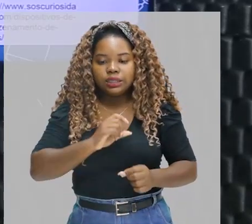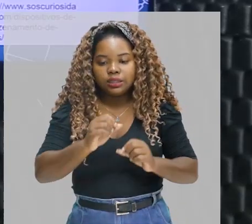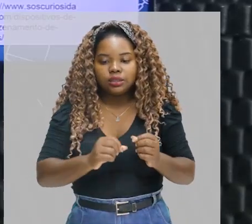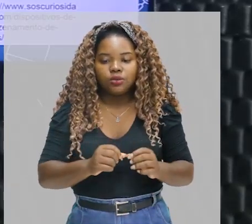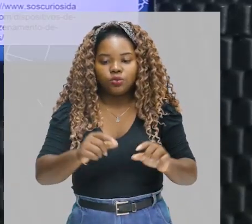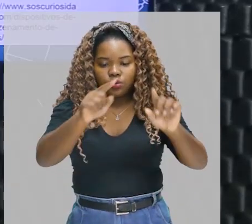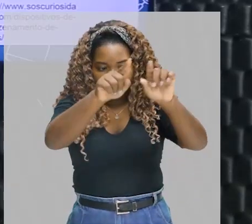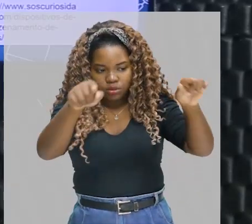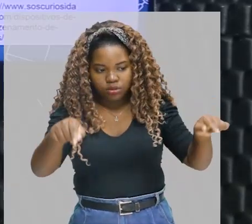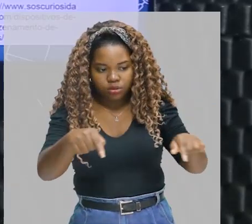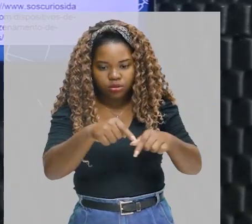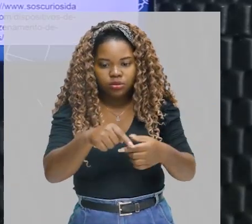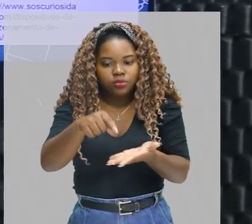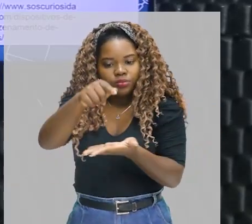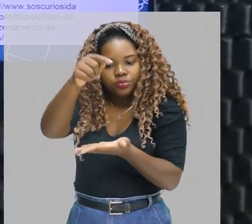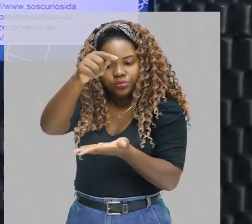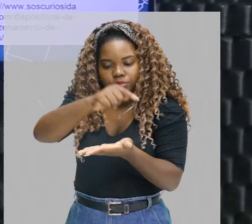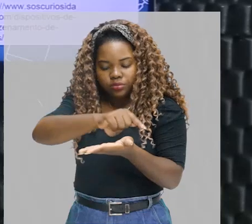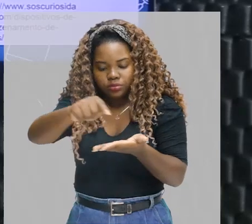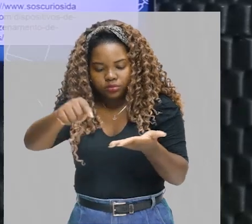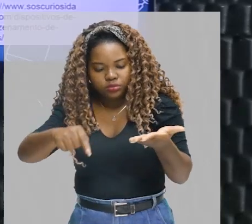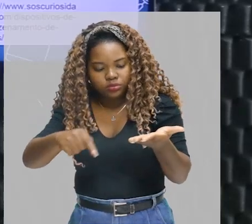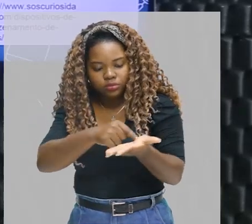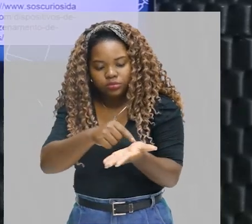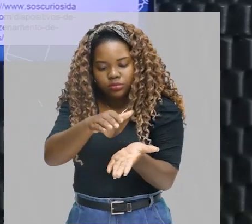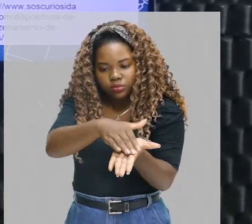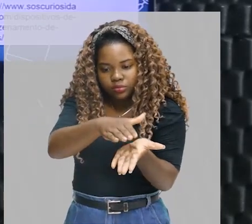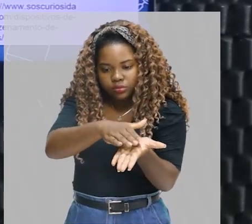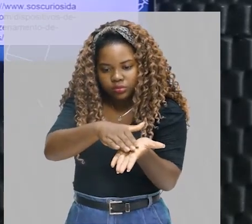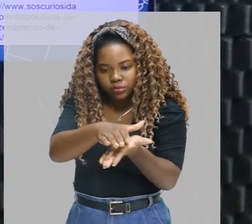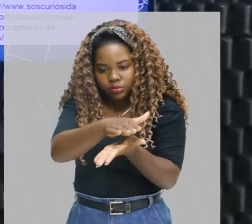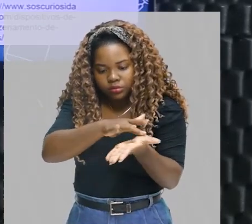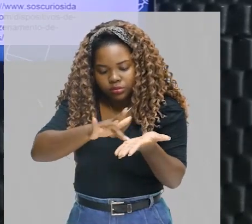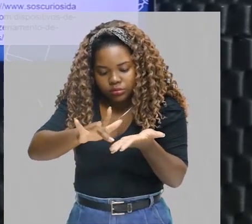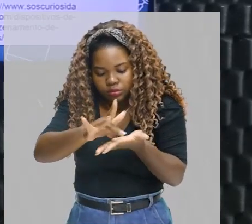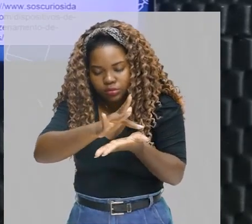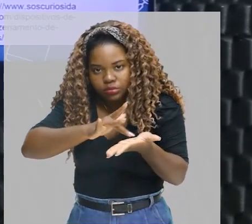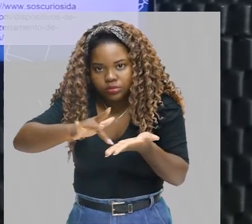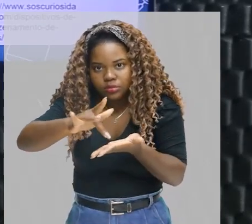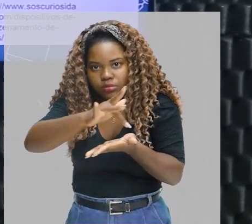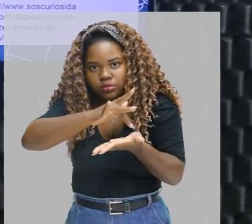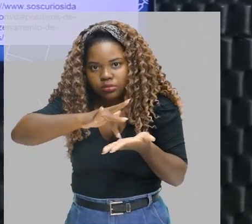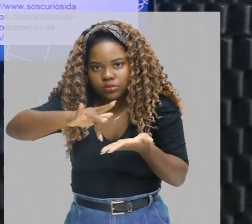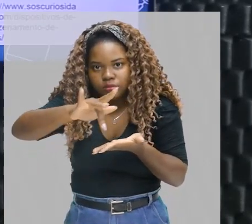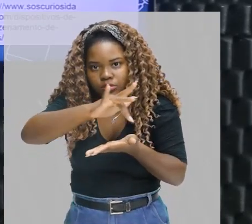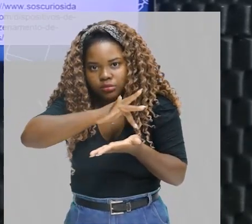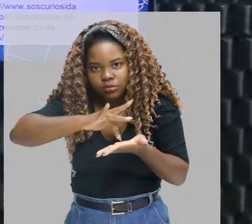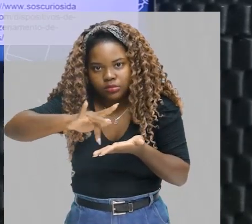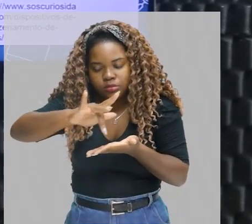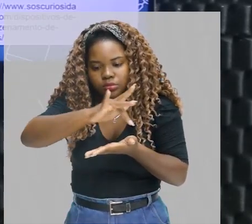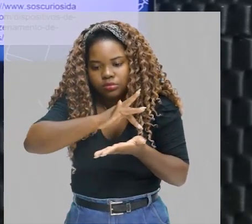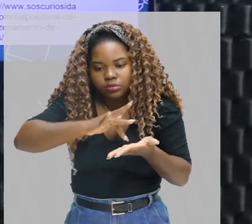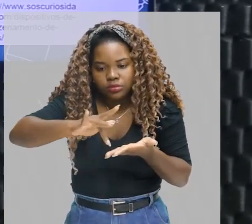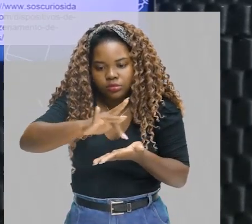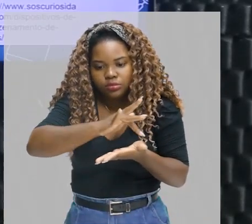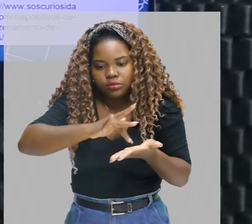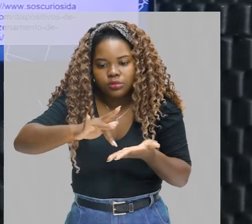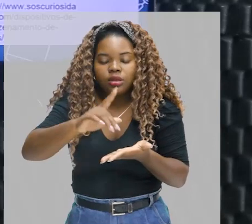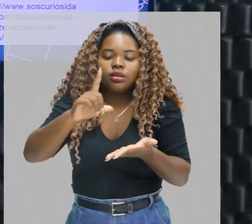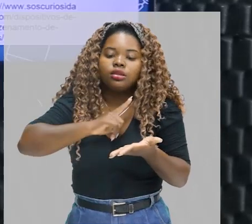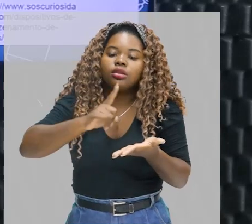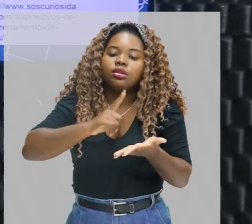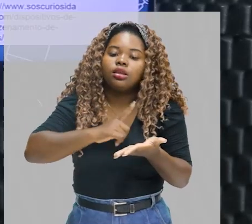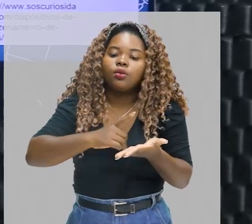cima, ele é para proteger, não é, essa fita e ali fazer ou, né, gravar